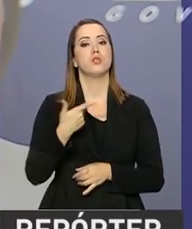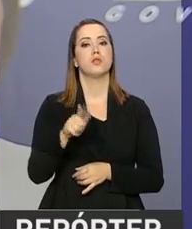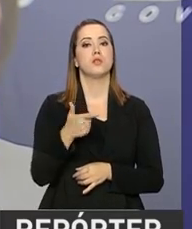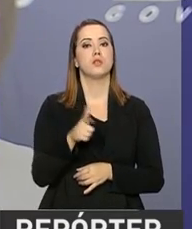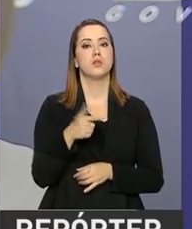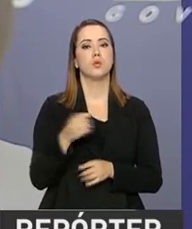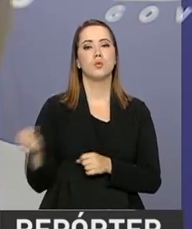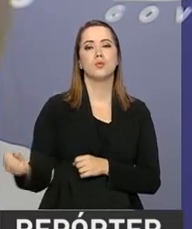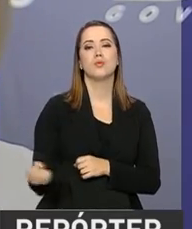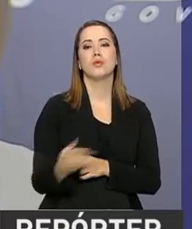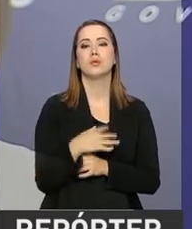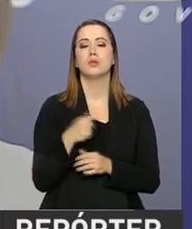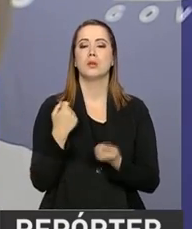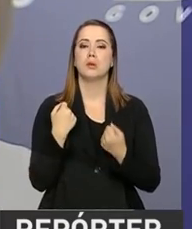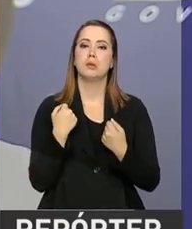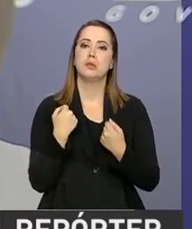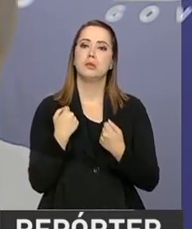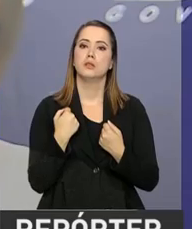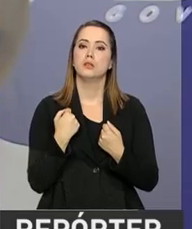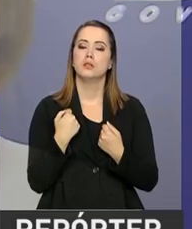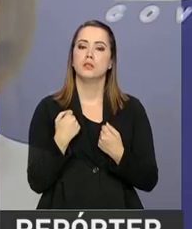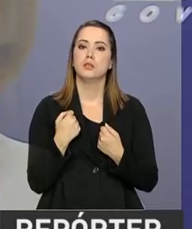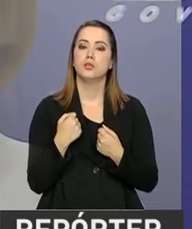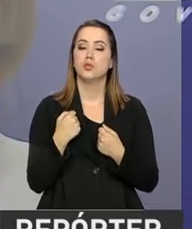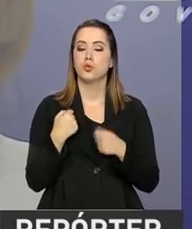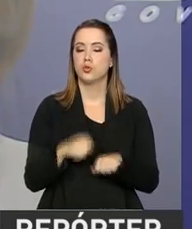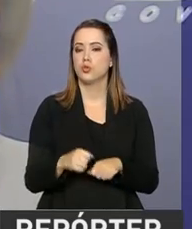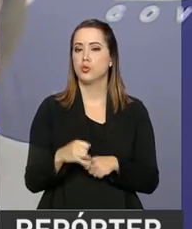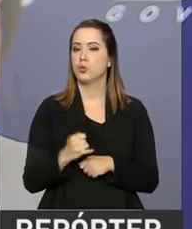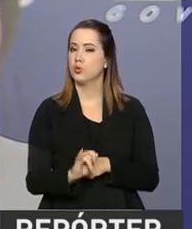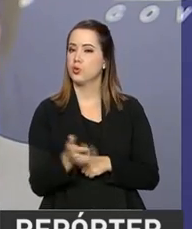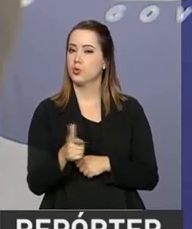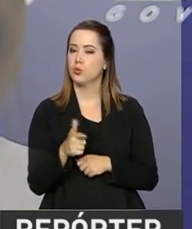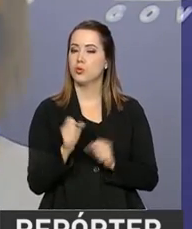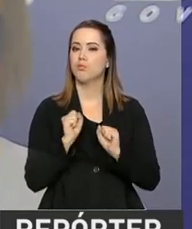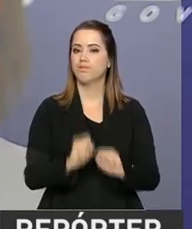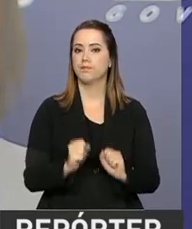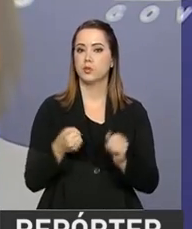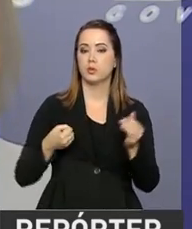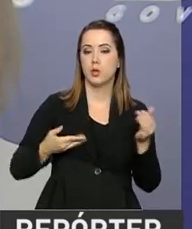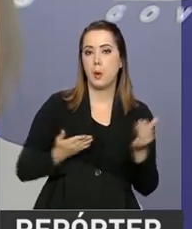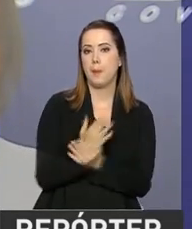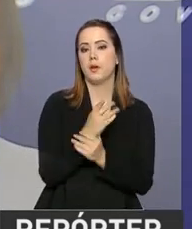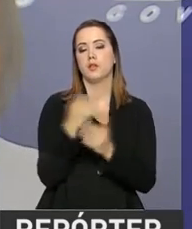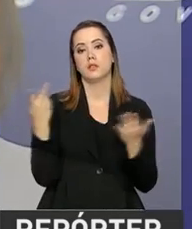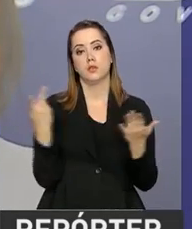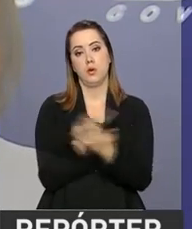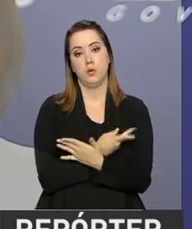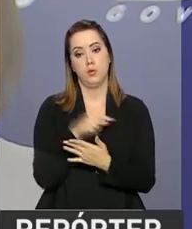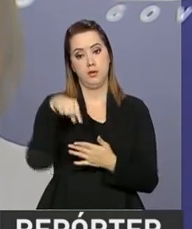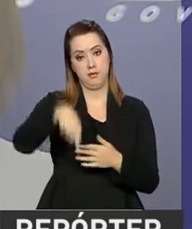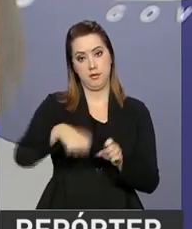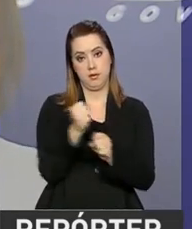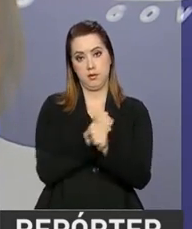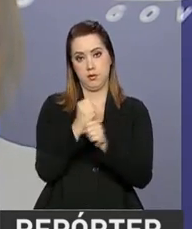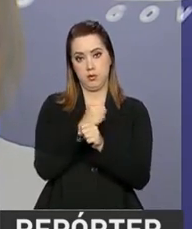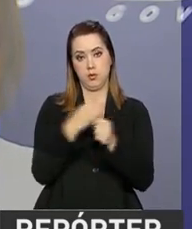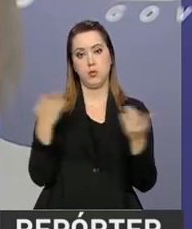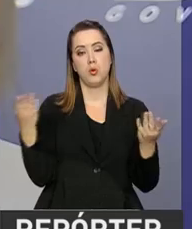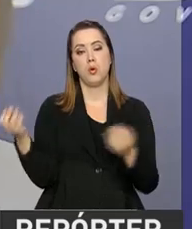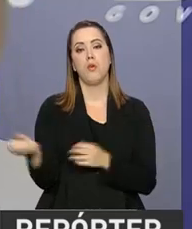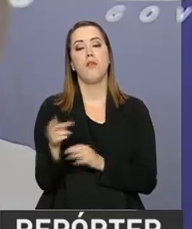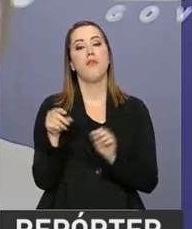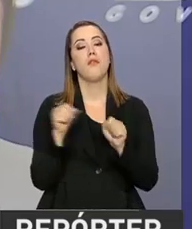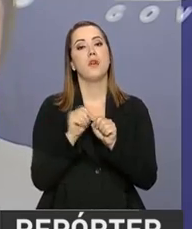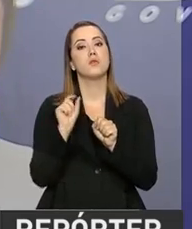houver perspectiva de que a aprovação se dê ainda neste ano que se Edite uma Medida